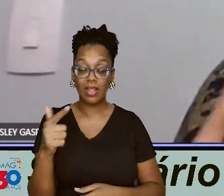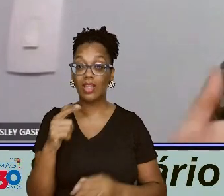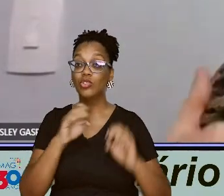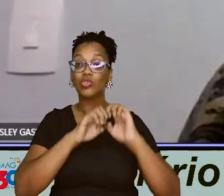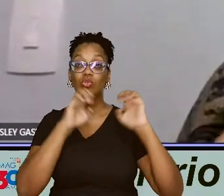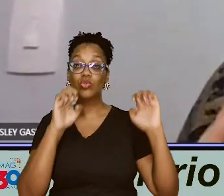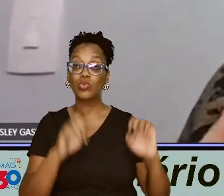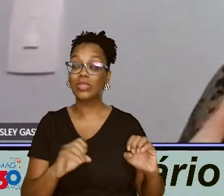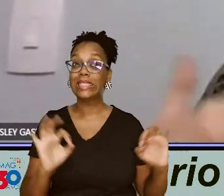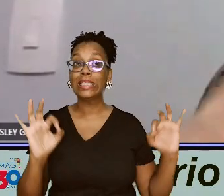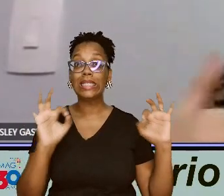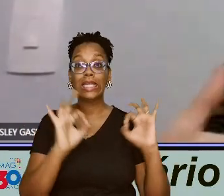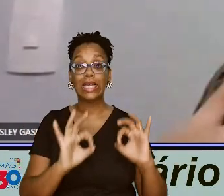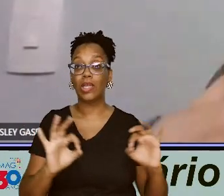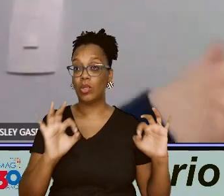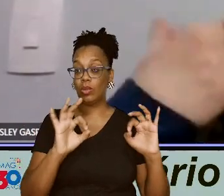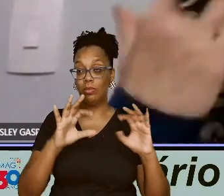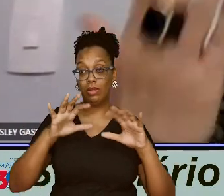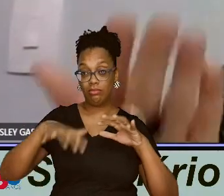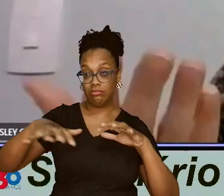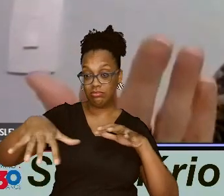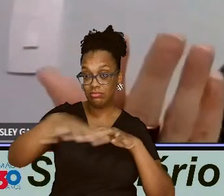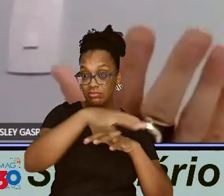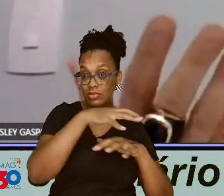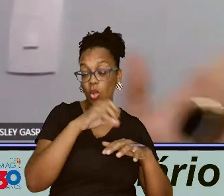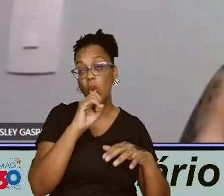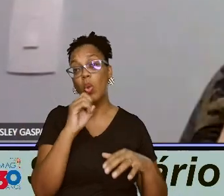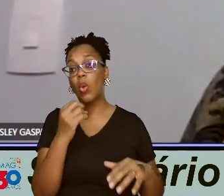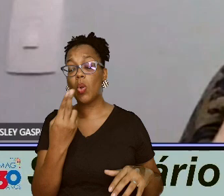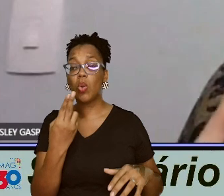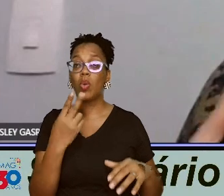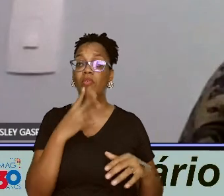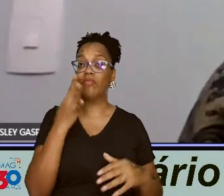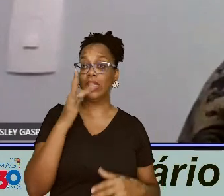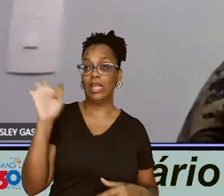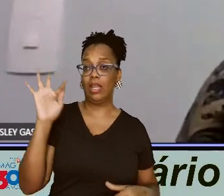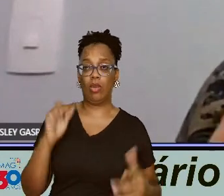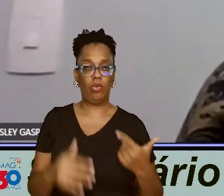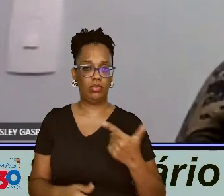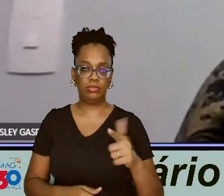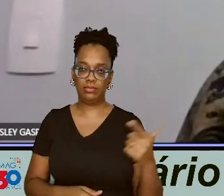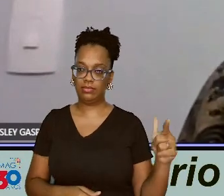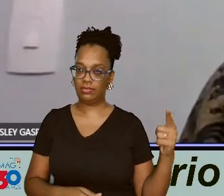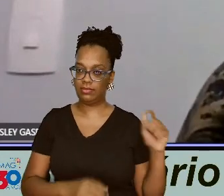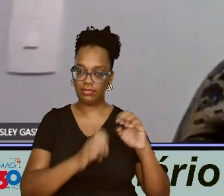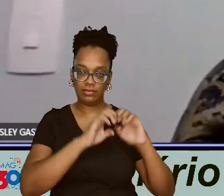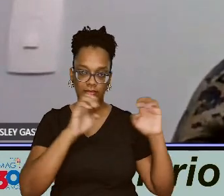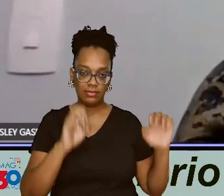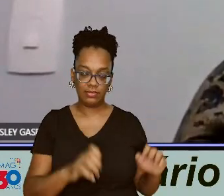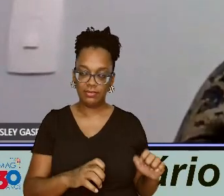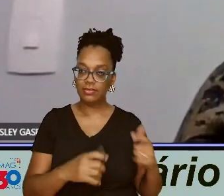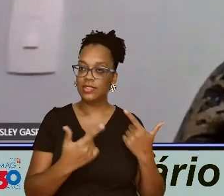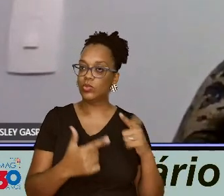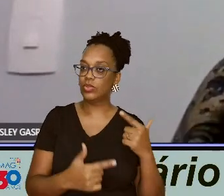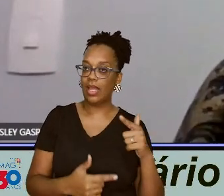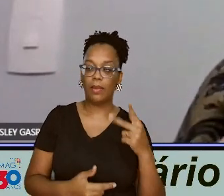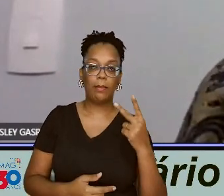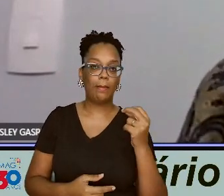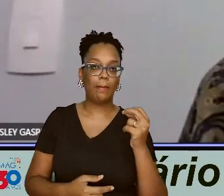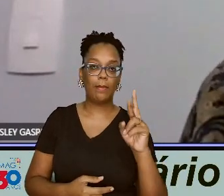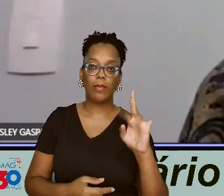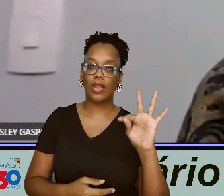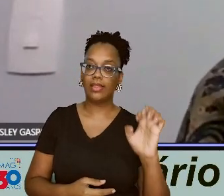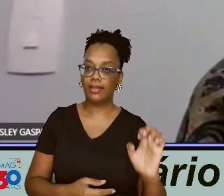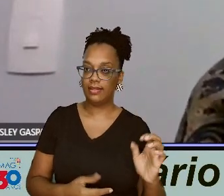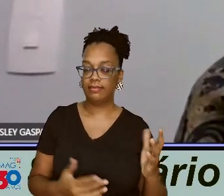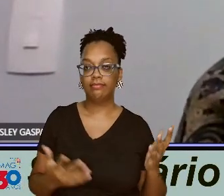estrutura, quer seja regional ou ainda os federais, não dão aporte, não dão estrutura.